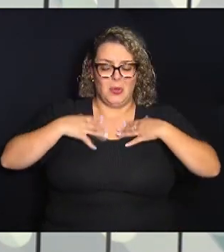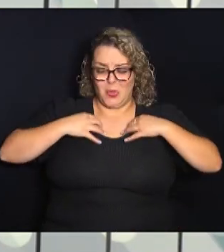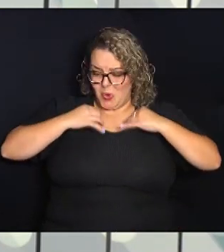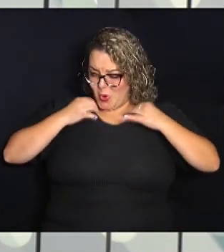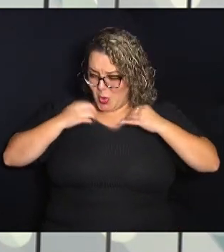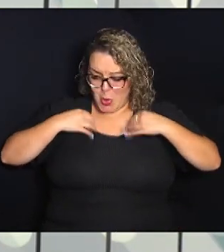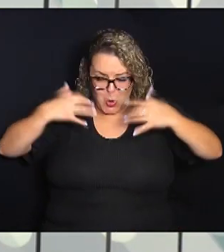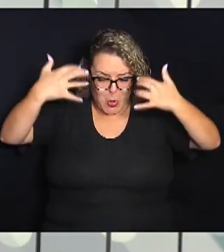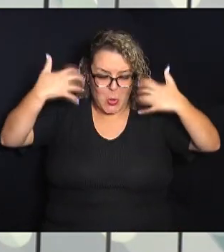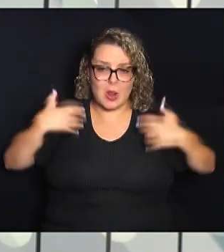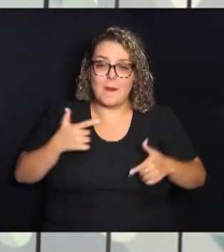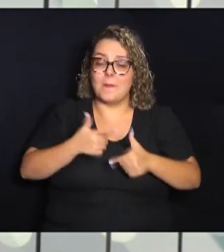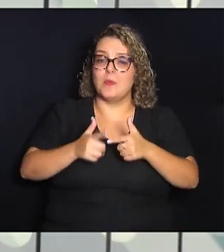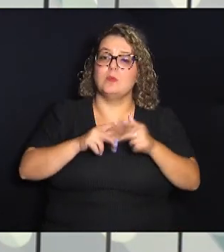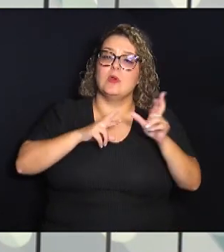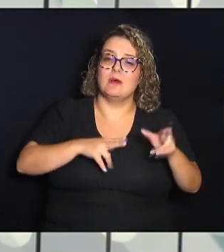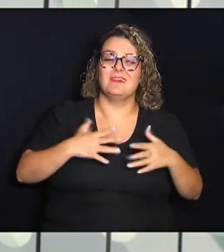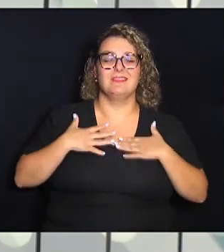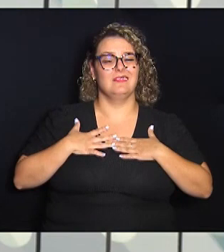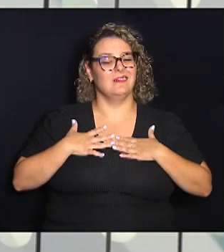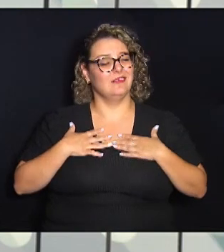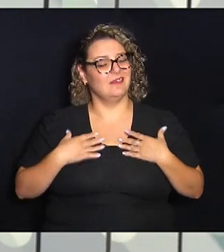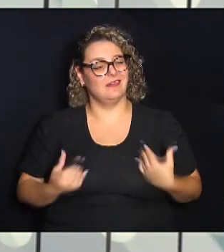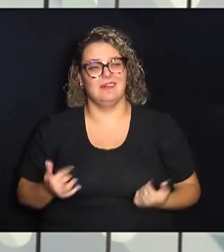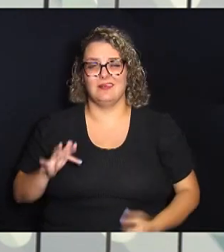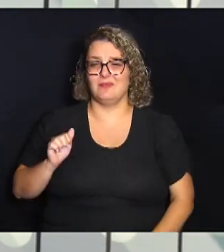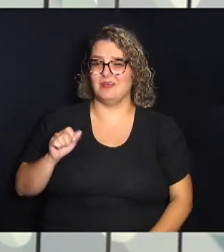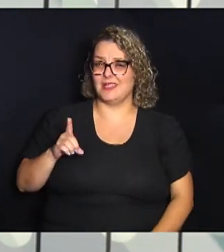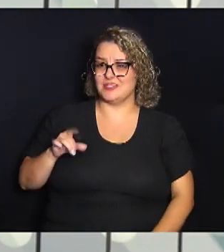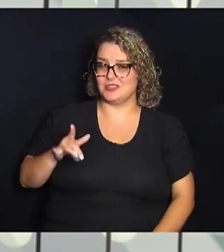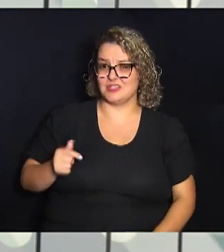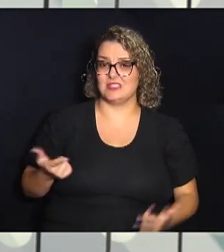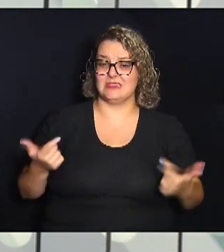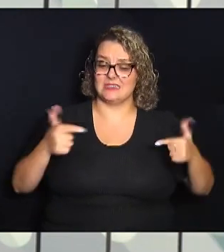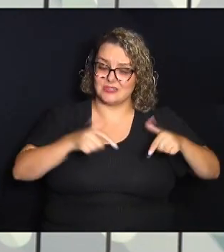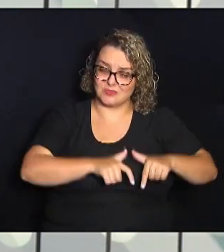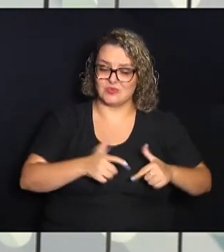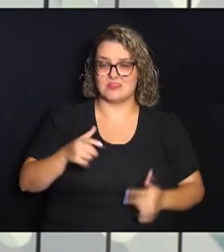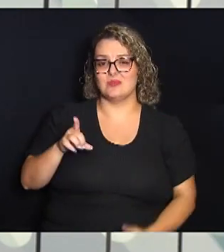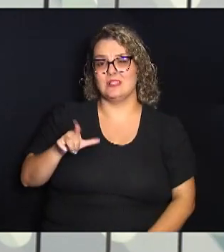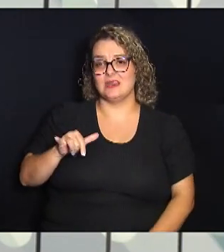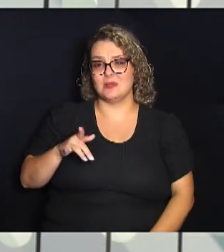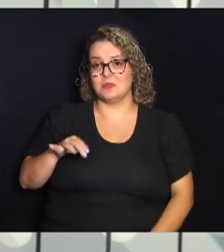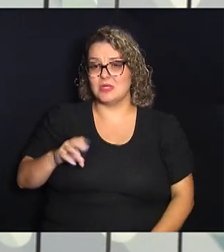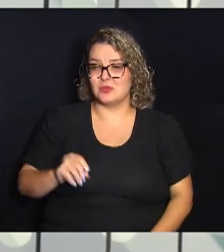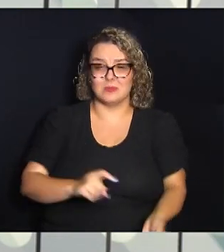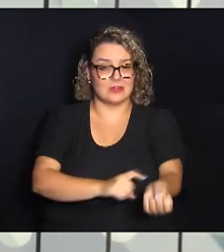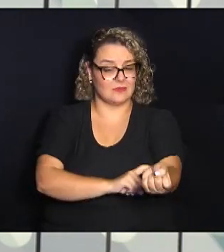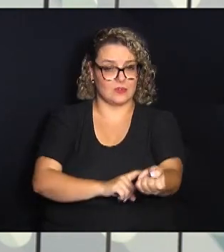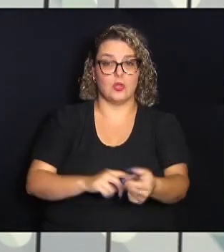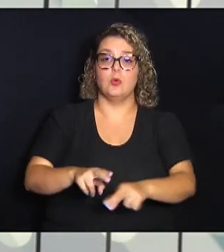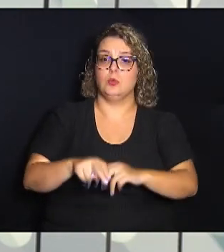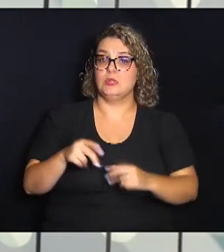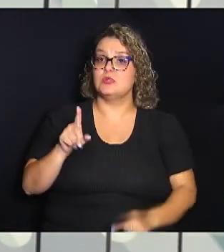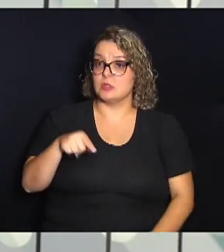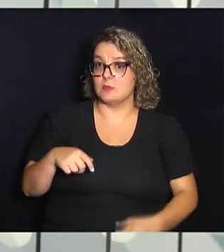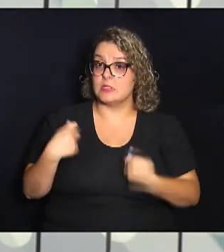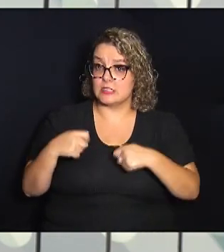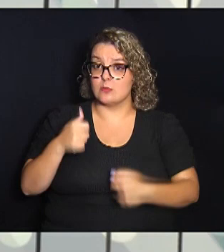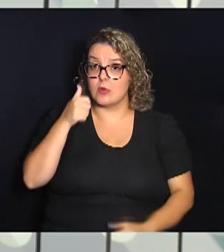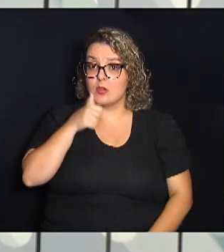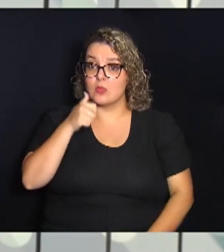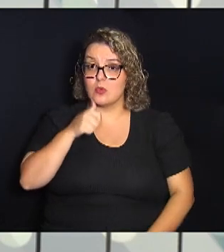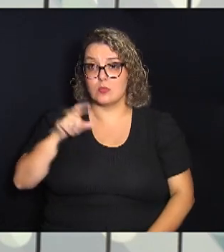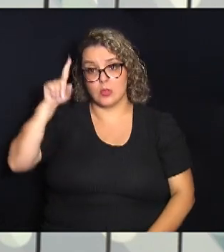para dormir, fadiga, queda aí na libido, irritabilidade. Por isso é necessário que a mulher, gente, ela mantenha